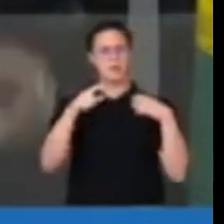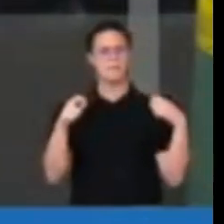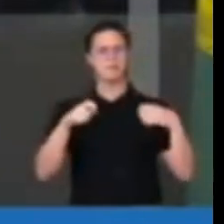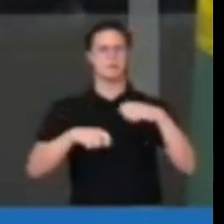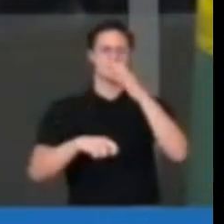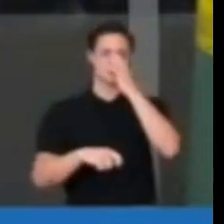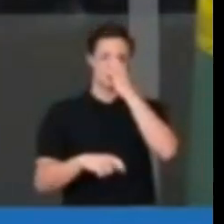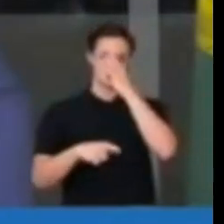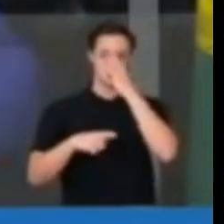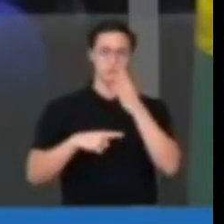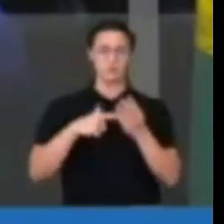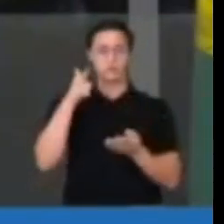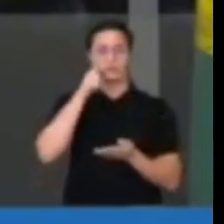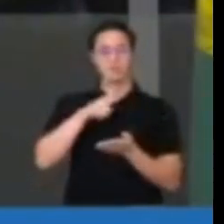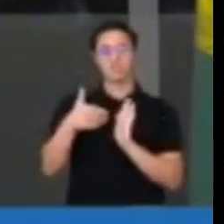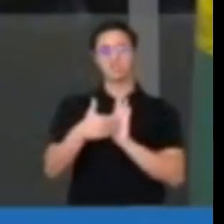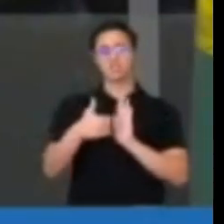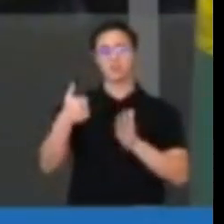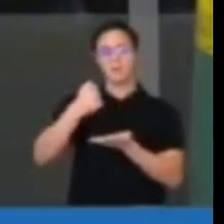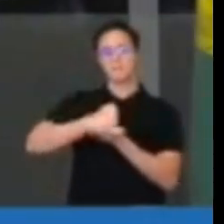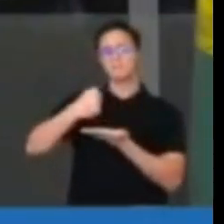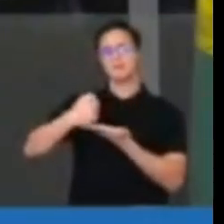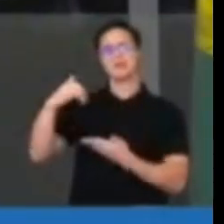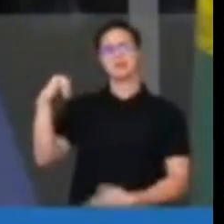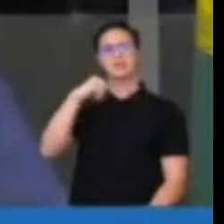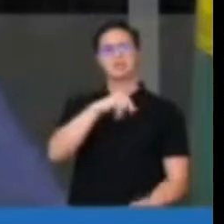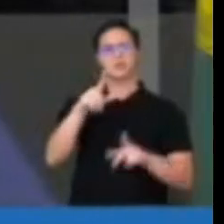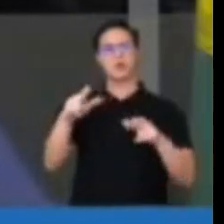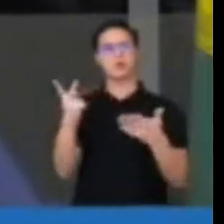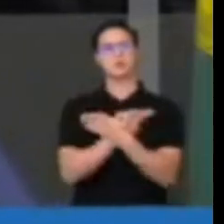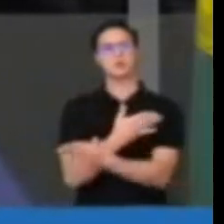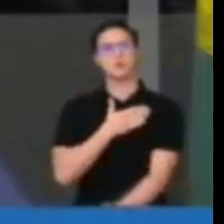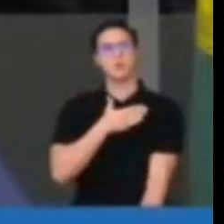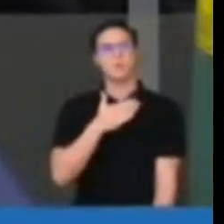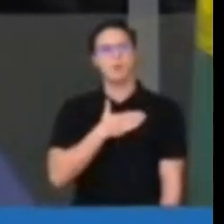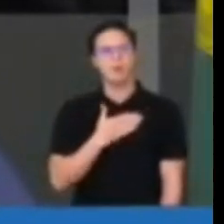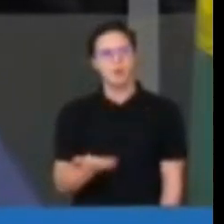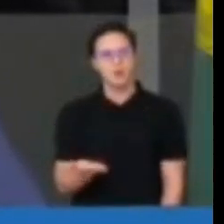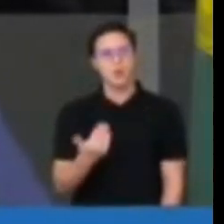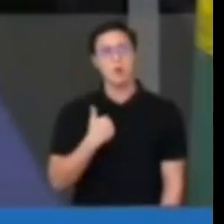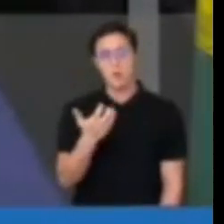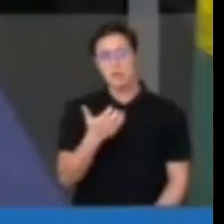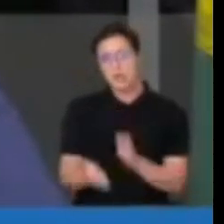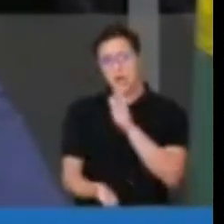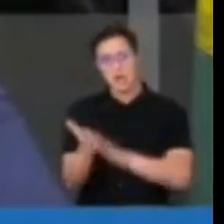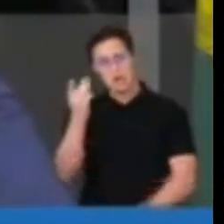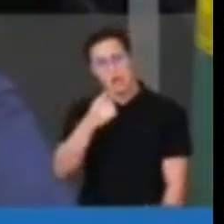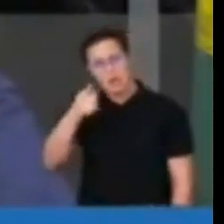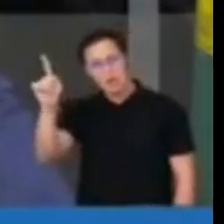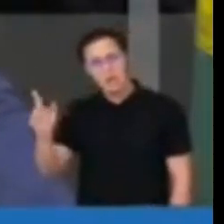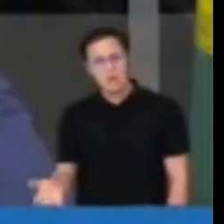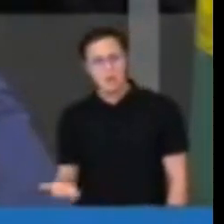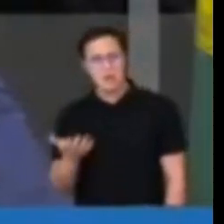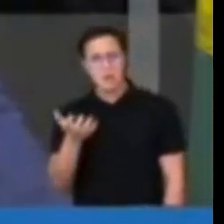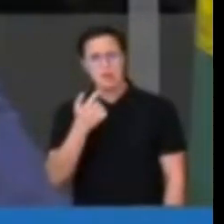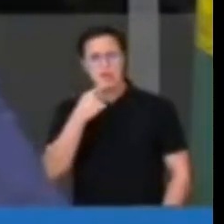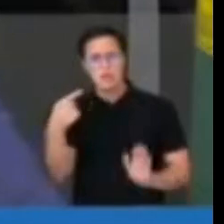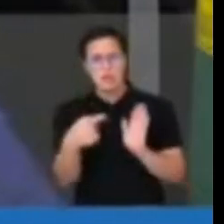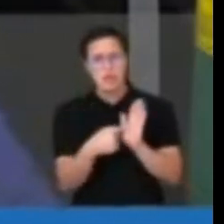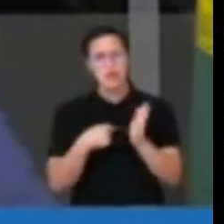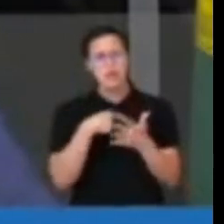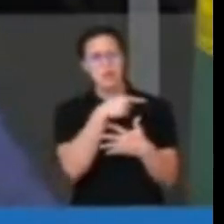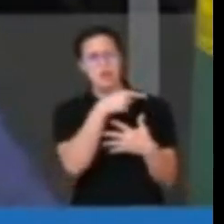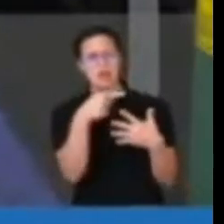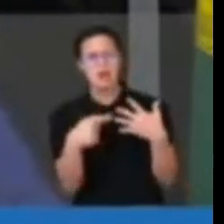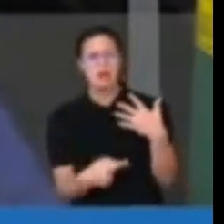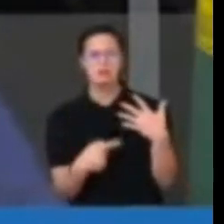seu passaporte, assim como tirou o meu. Eu gostaria de ter ido para fora para poder denunciar toda a tirania